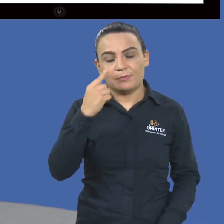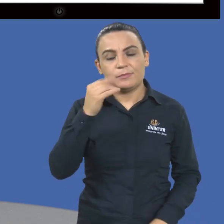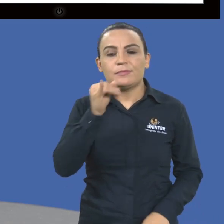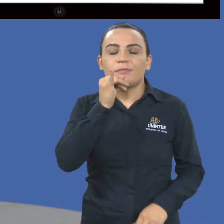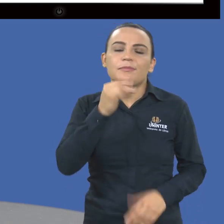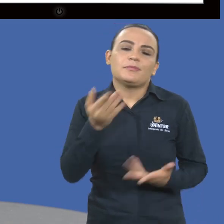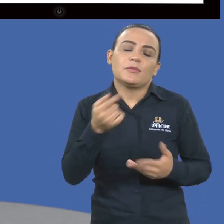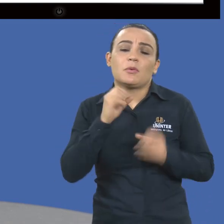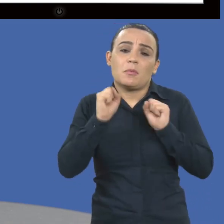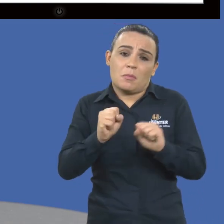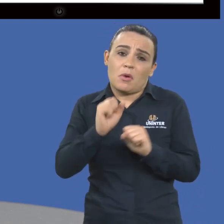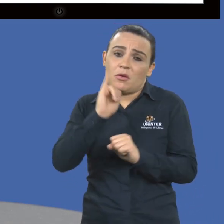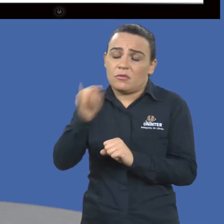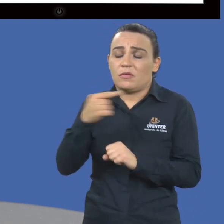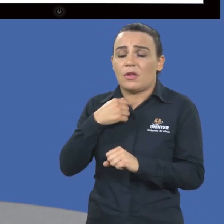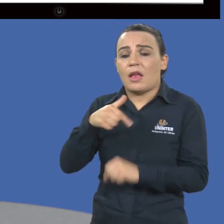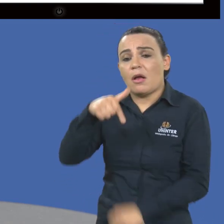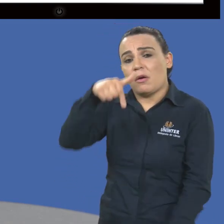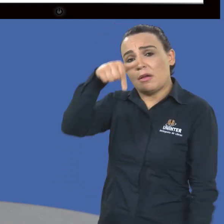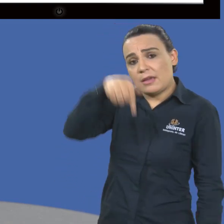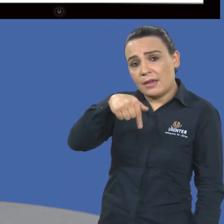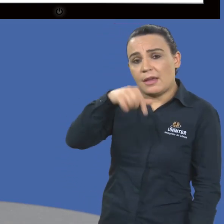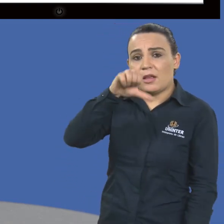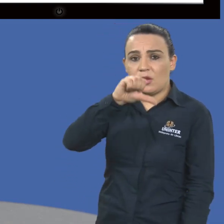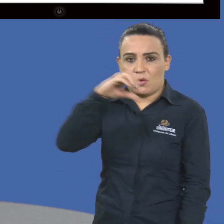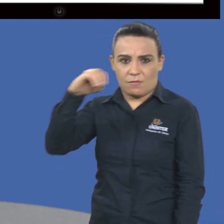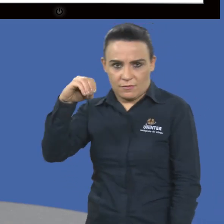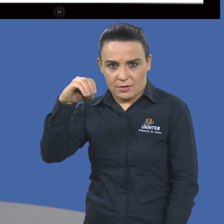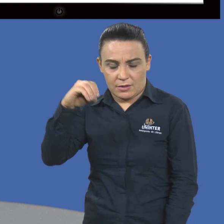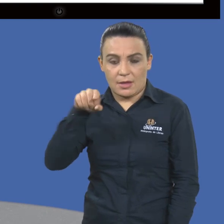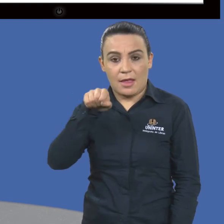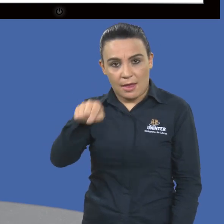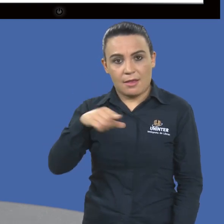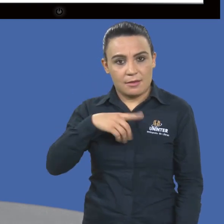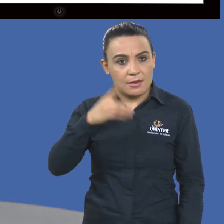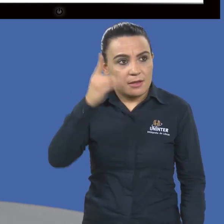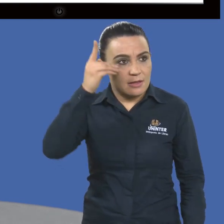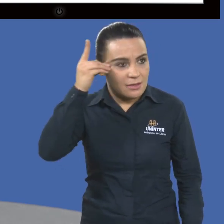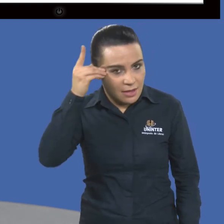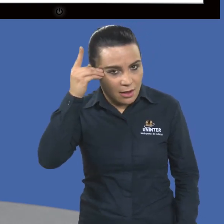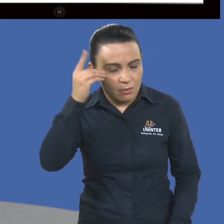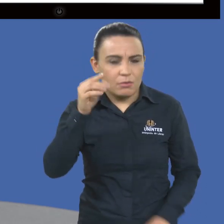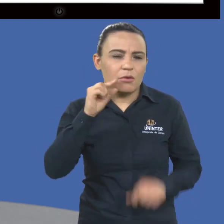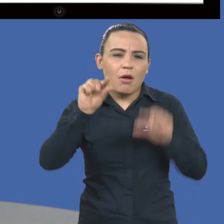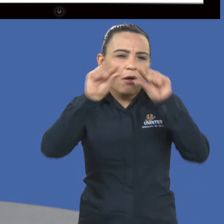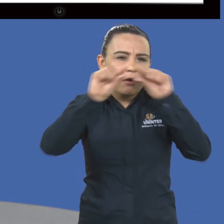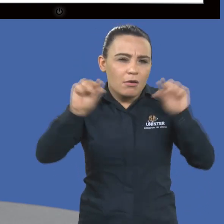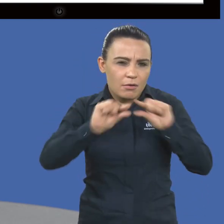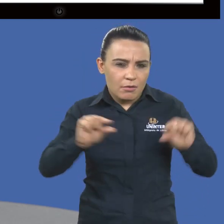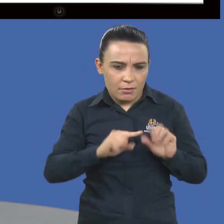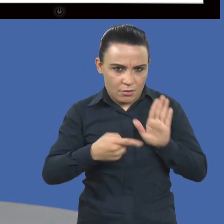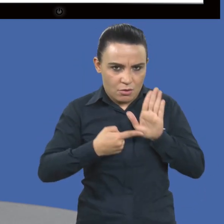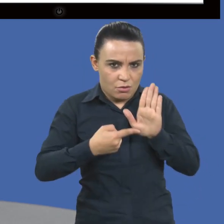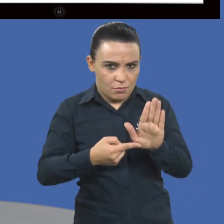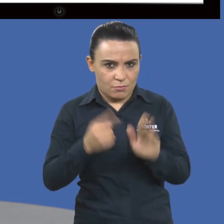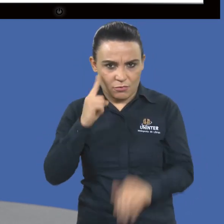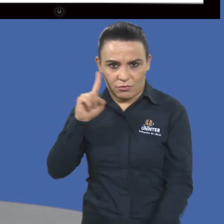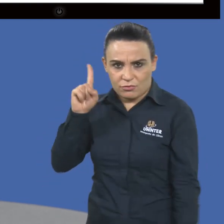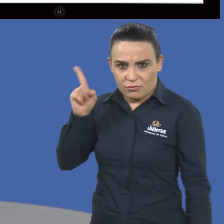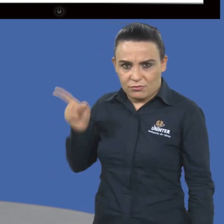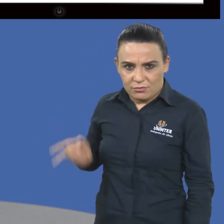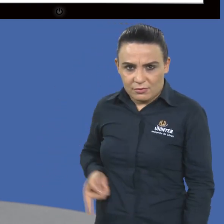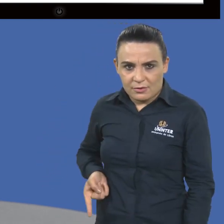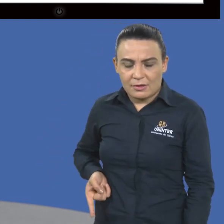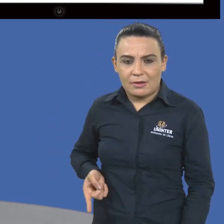dele é o Q90. Está entendendo? Então, estou me